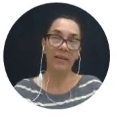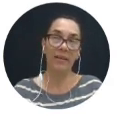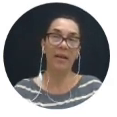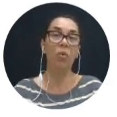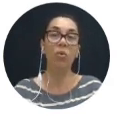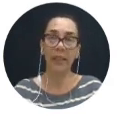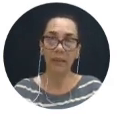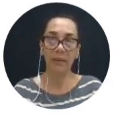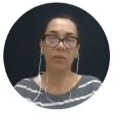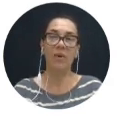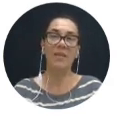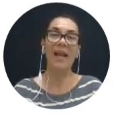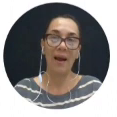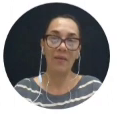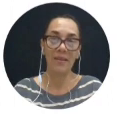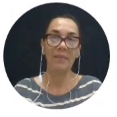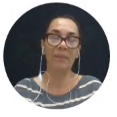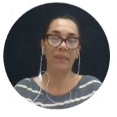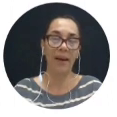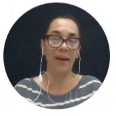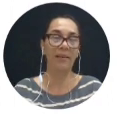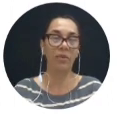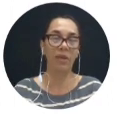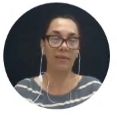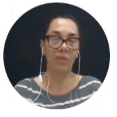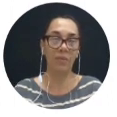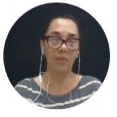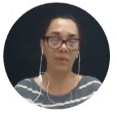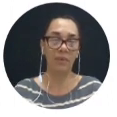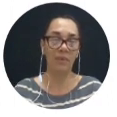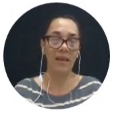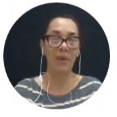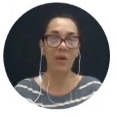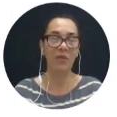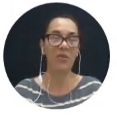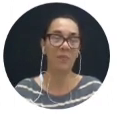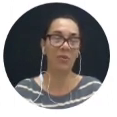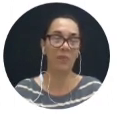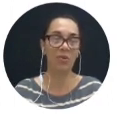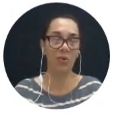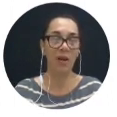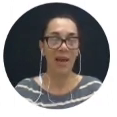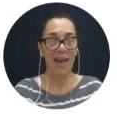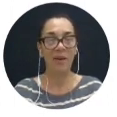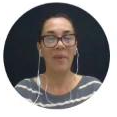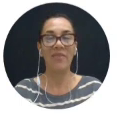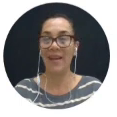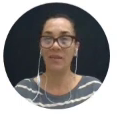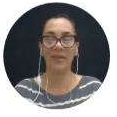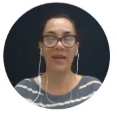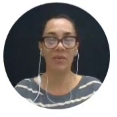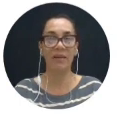quando a criança une duas palavras. Tá? Então eu dei até um exemplo aqui, o professor Pedro me ajudou, era